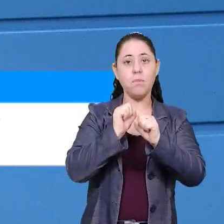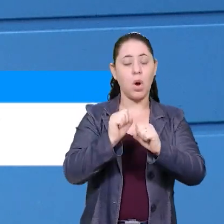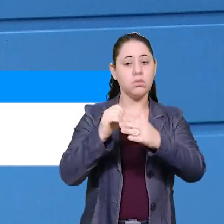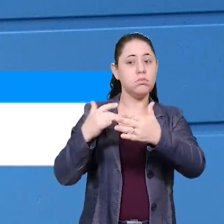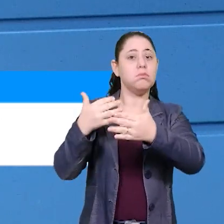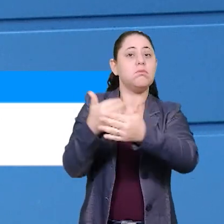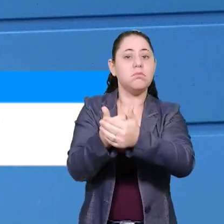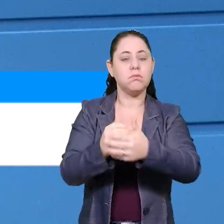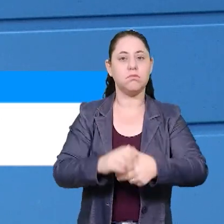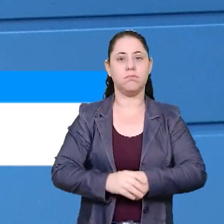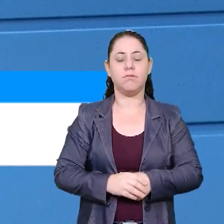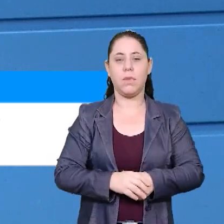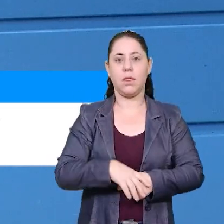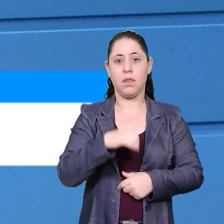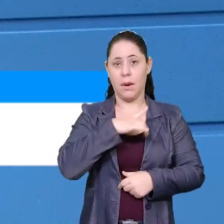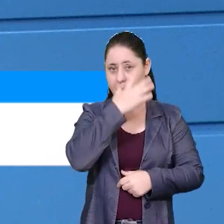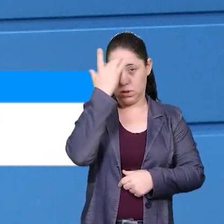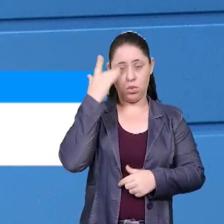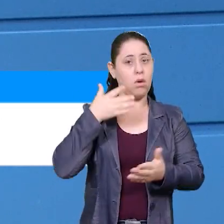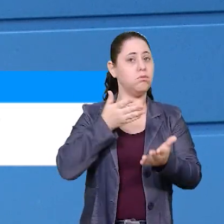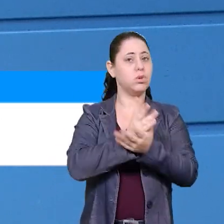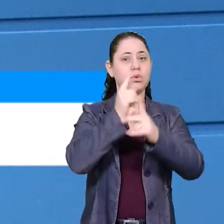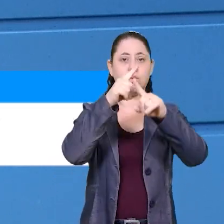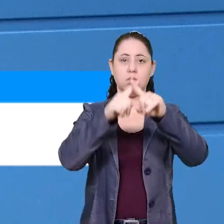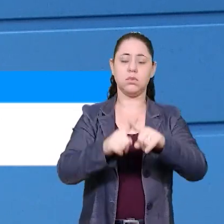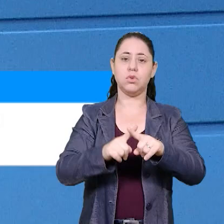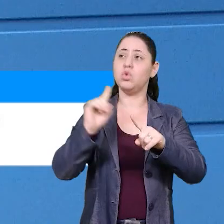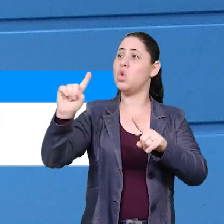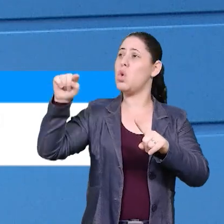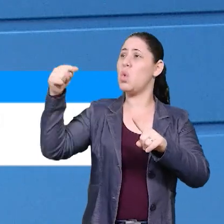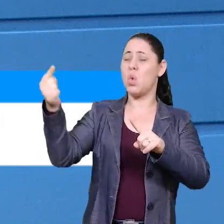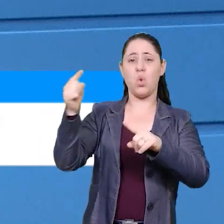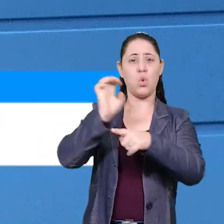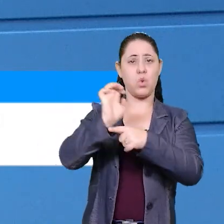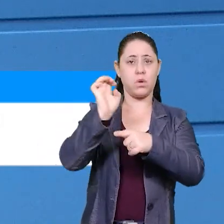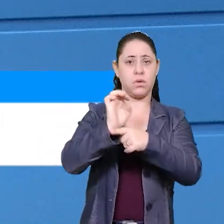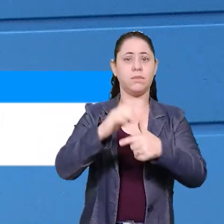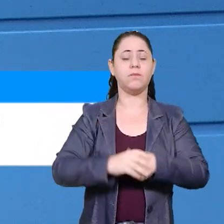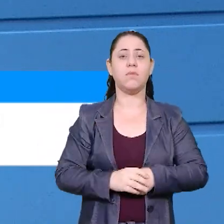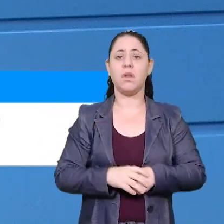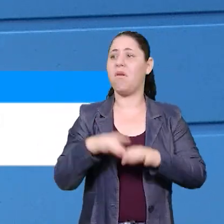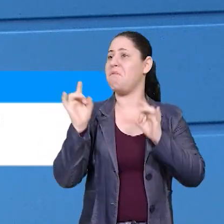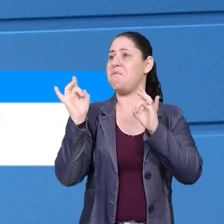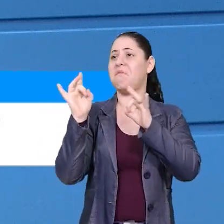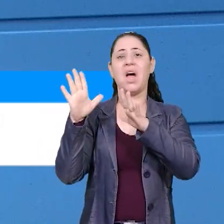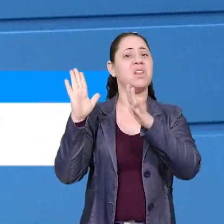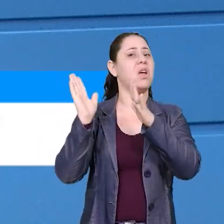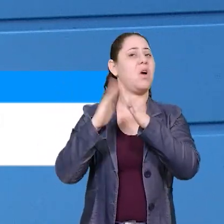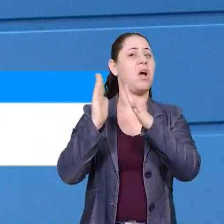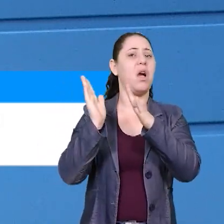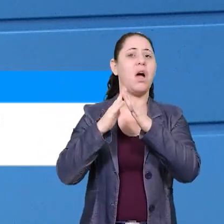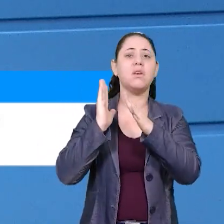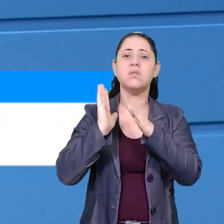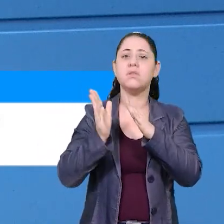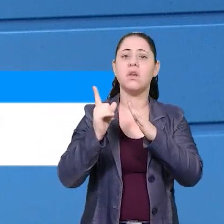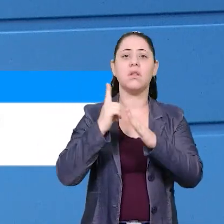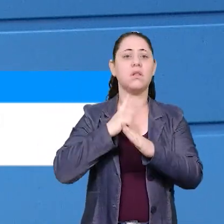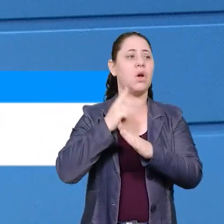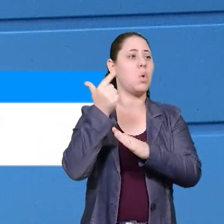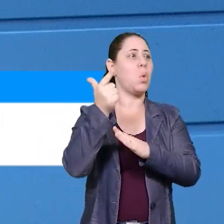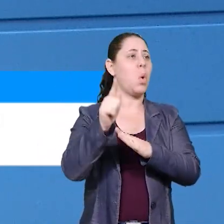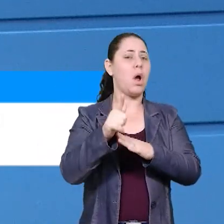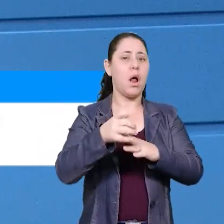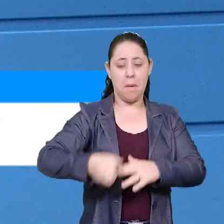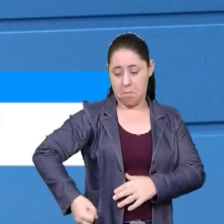ser realizadas nos próximos dias. Tem gente que passou no concurso e é de outro estado, né, vendeu a casa,